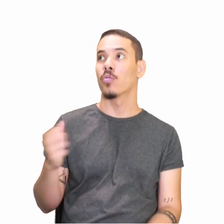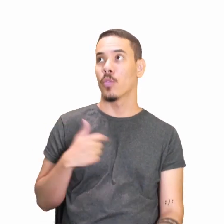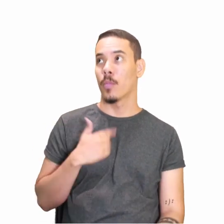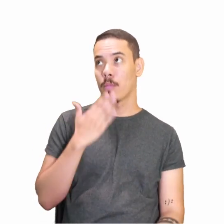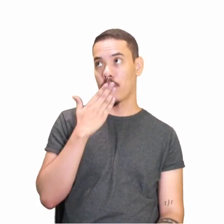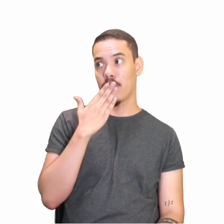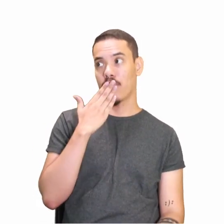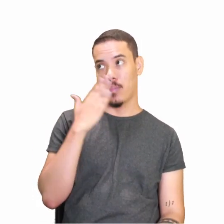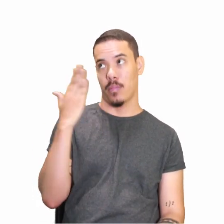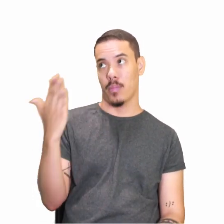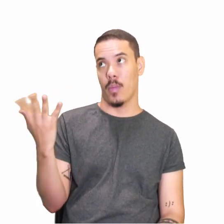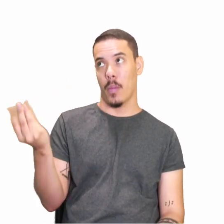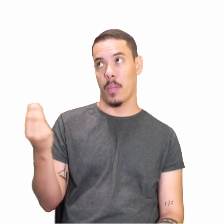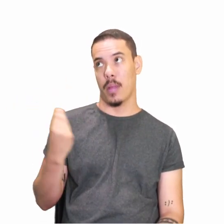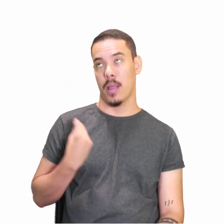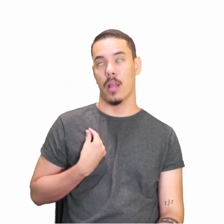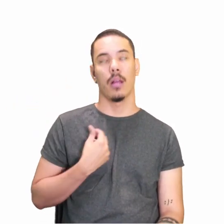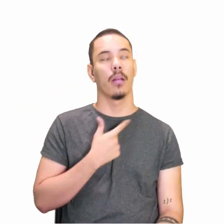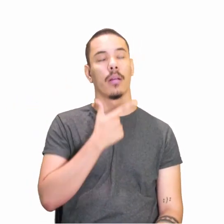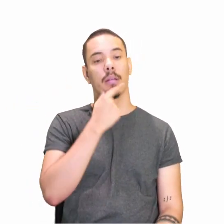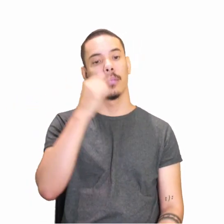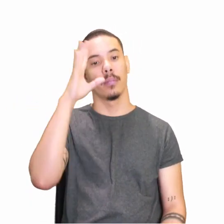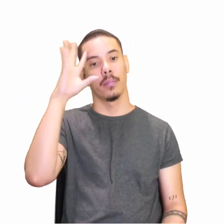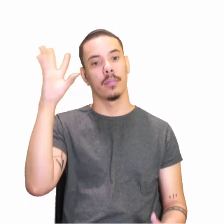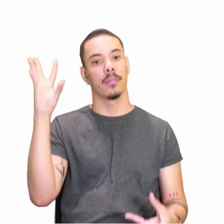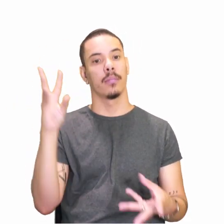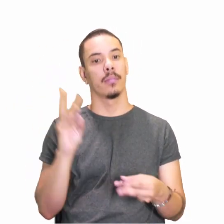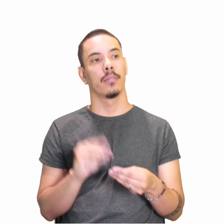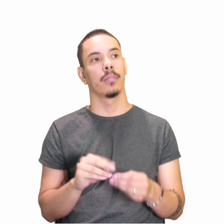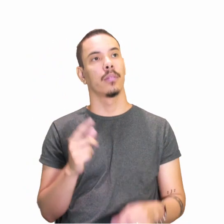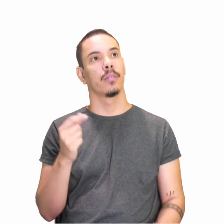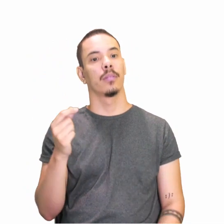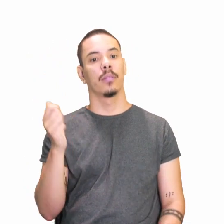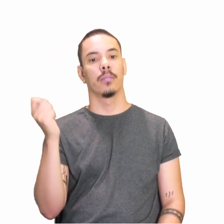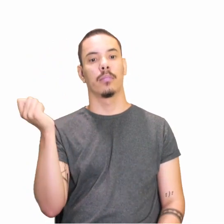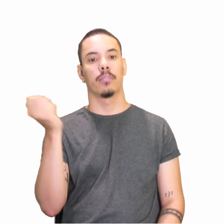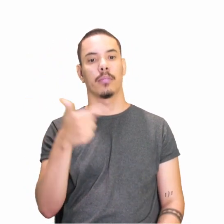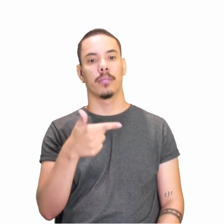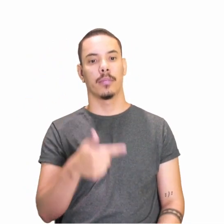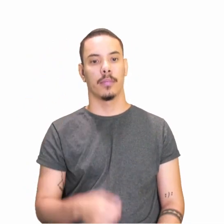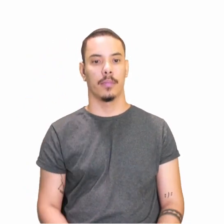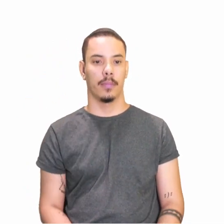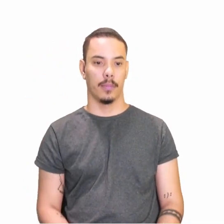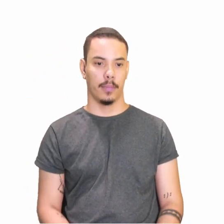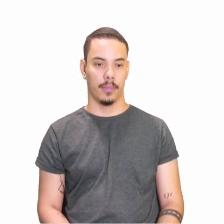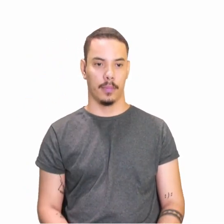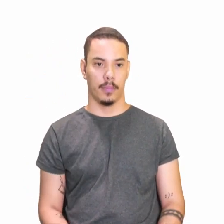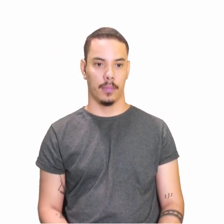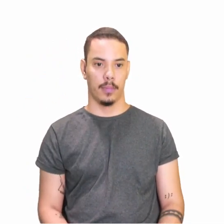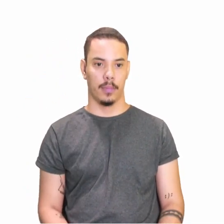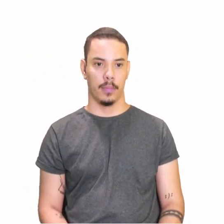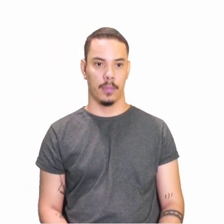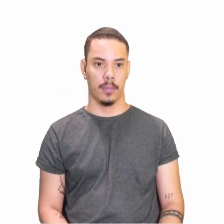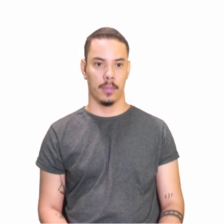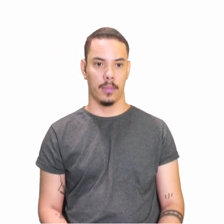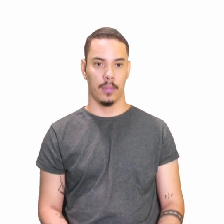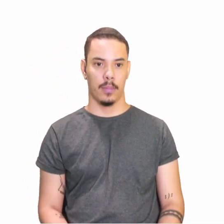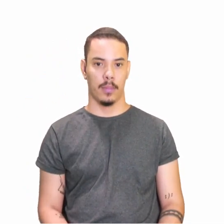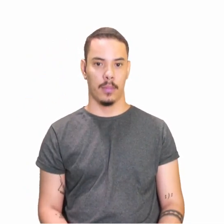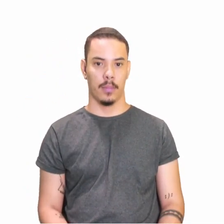só aqui, o que nós temos na cabeça do homem aqui? Do que está abordando aí, né? Que ele está